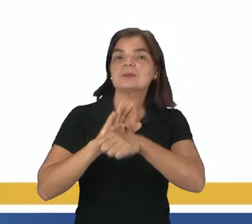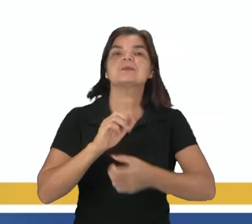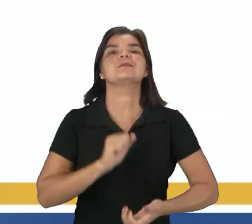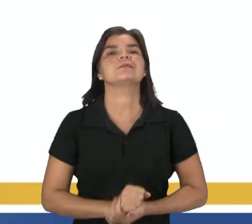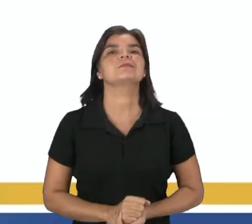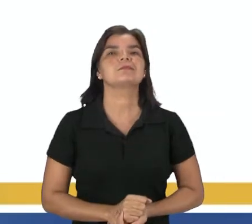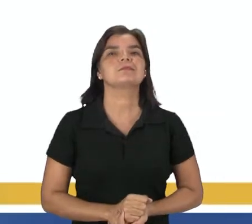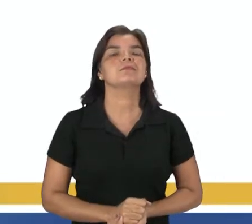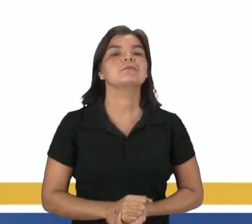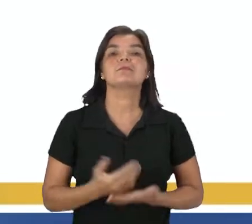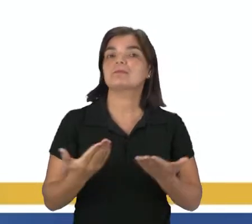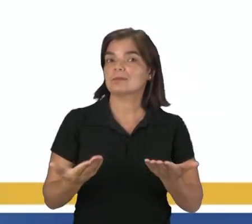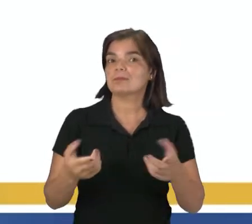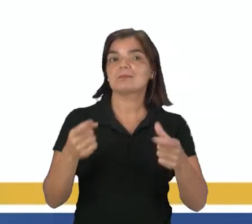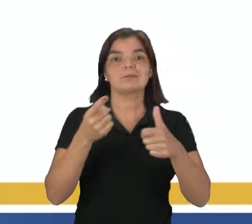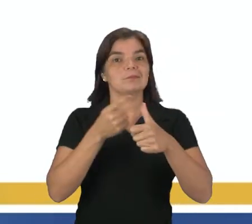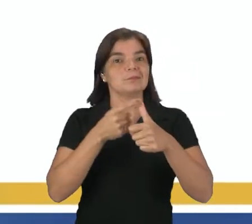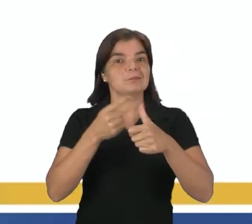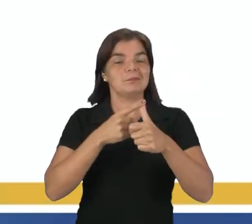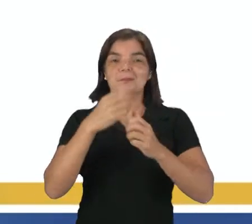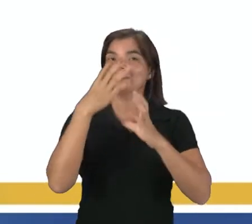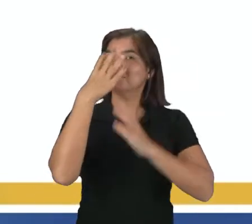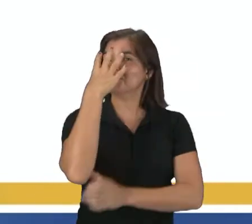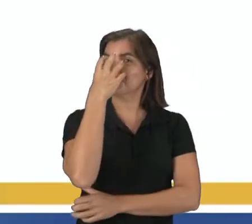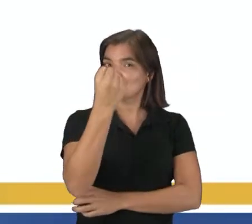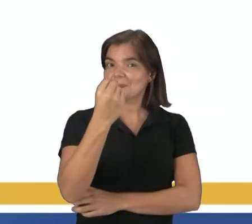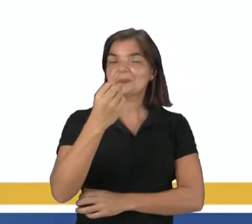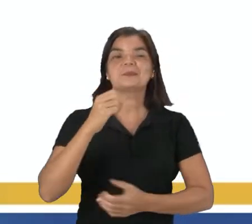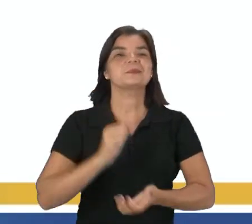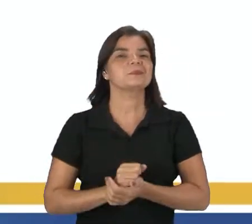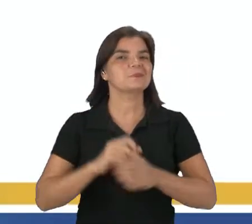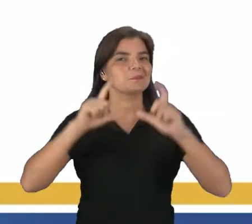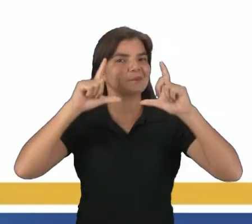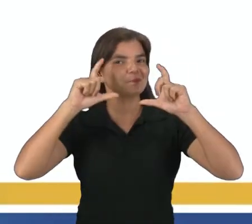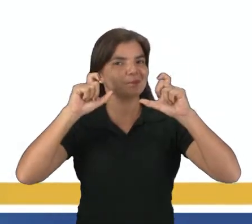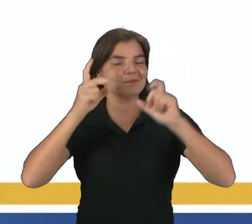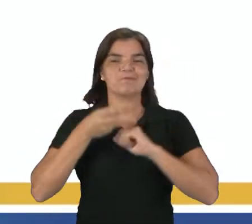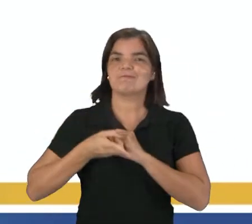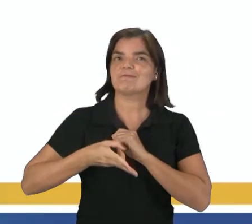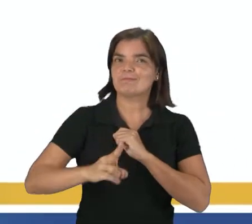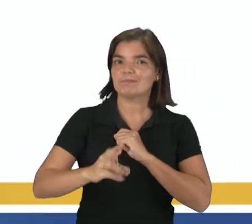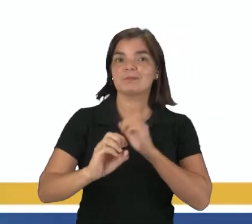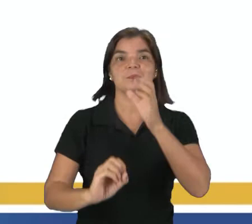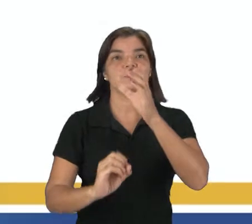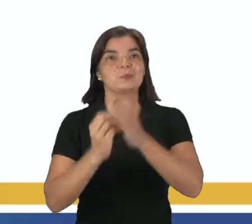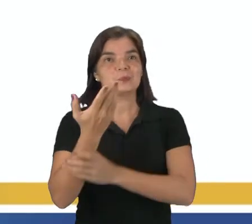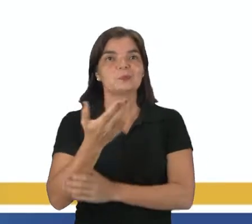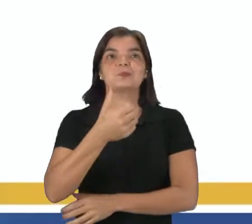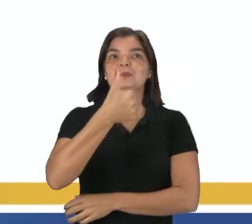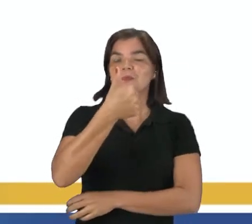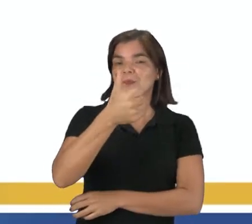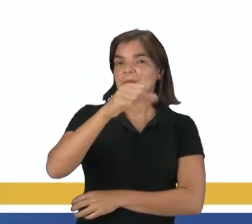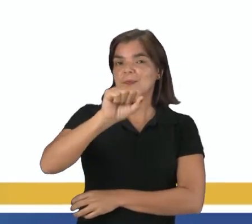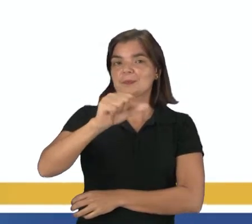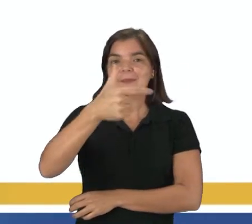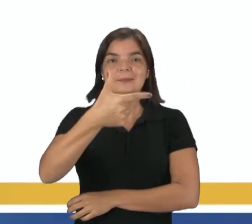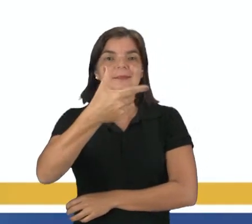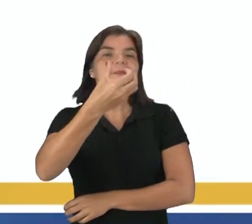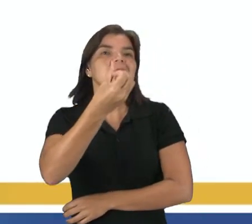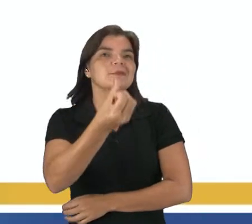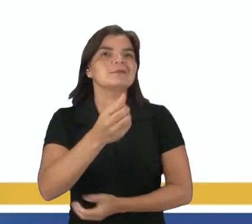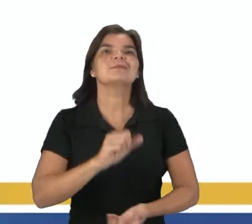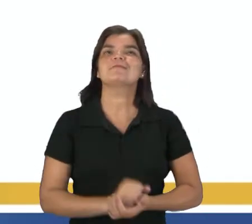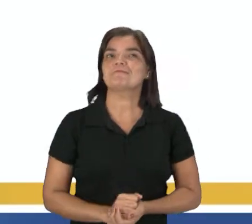a termos então a primeira máquina fotográfica. A fotografia permanente, ela surge apenas em